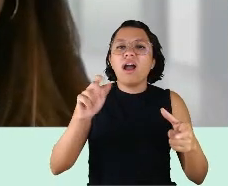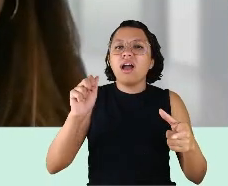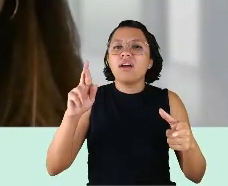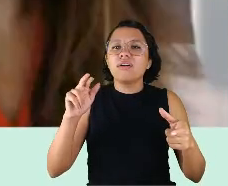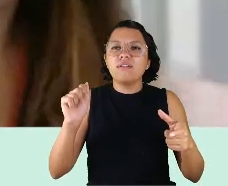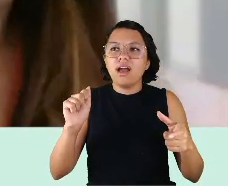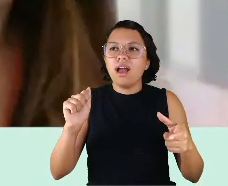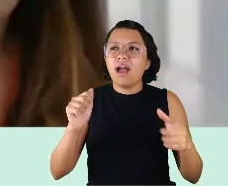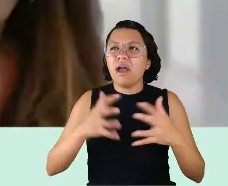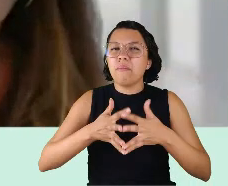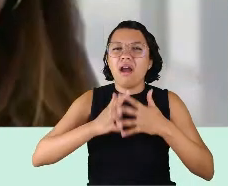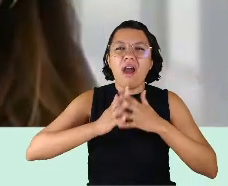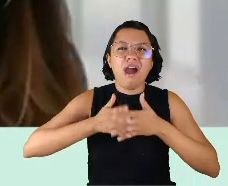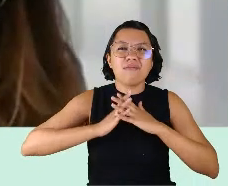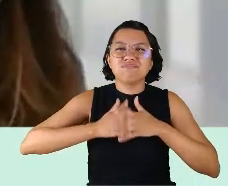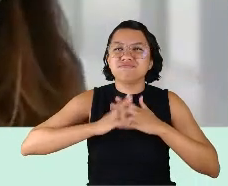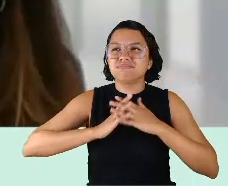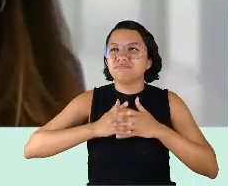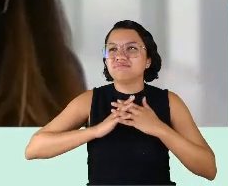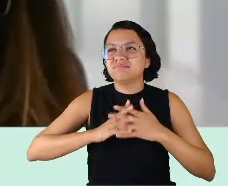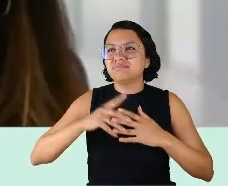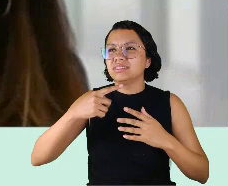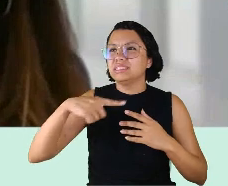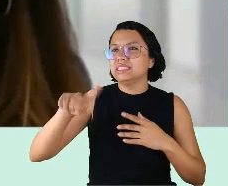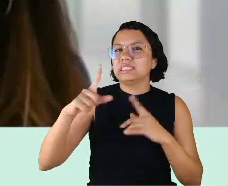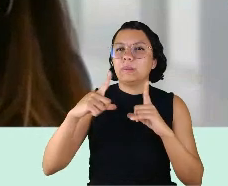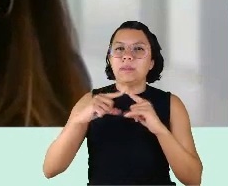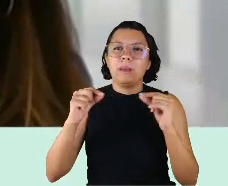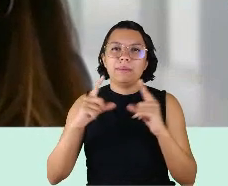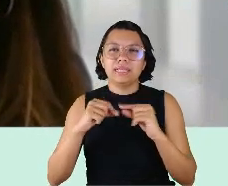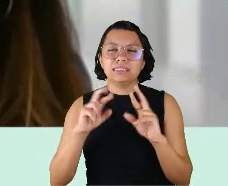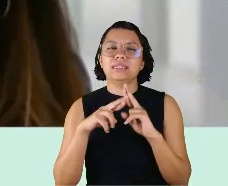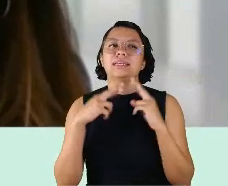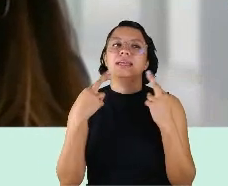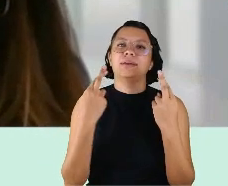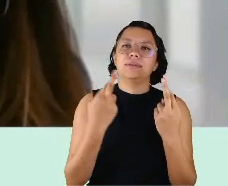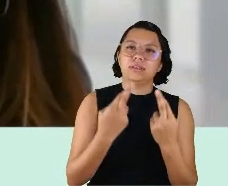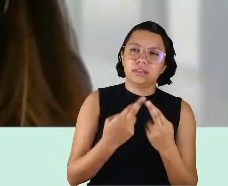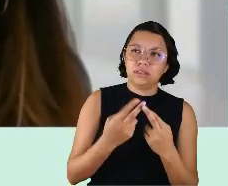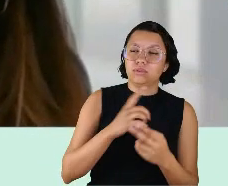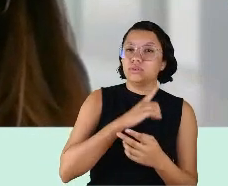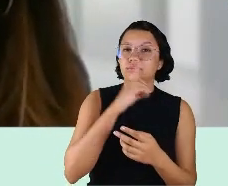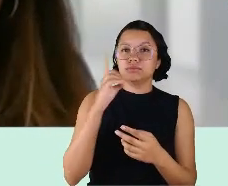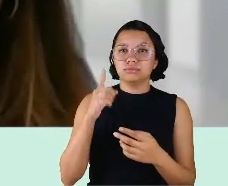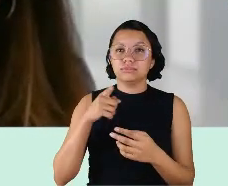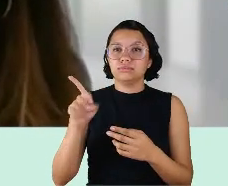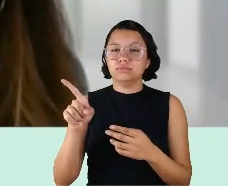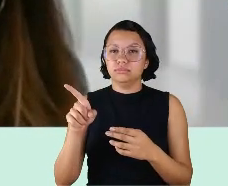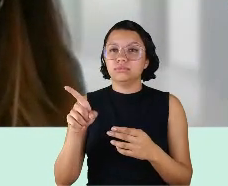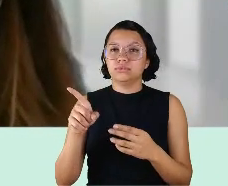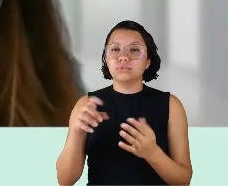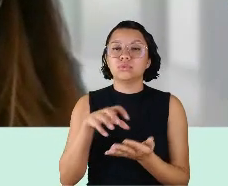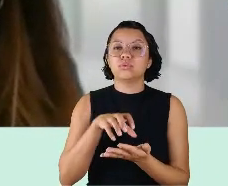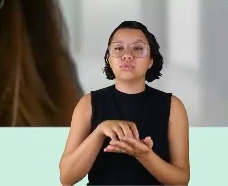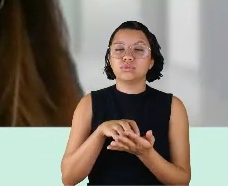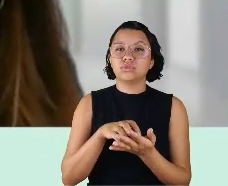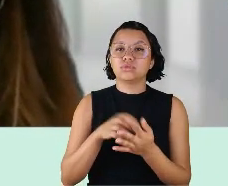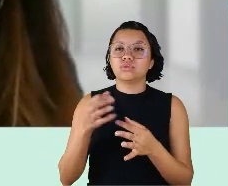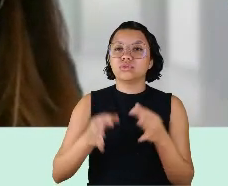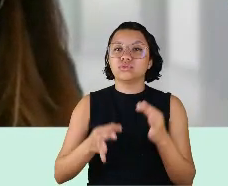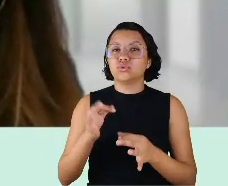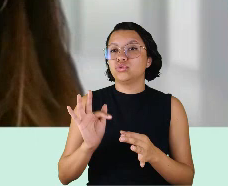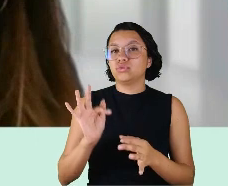lembram disso? Era uma confusão, aí a gente ia para Brasília, fazia aquelas reuniões e tal, e um dia lá no Conselho da